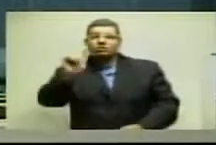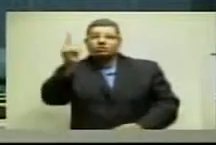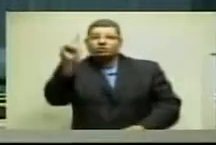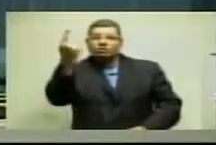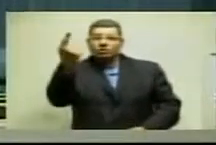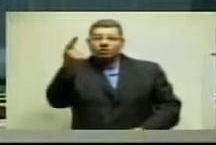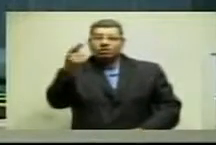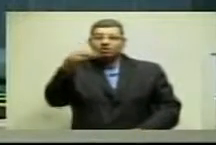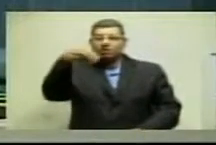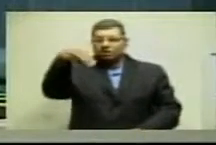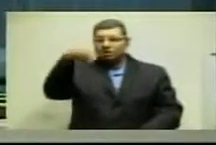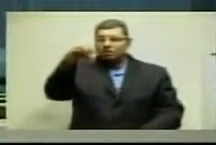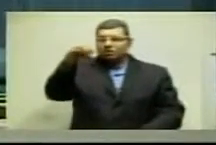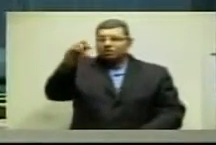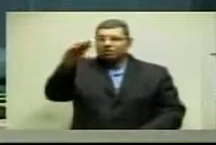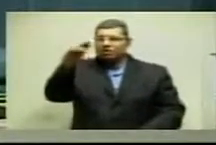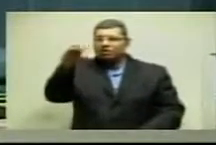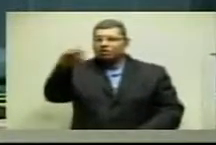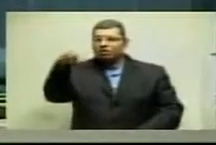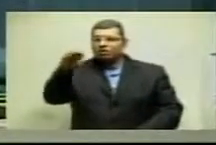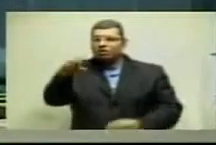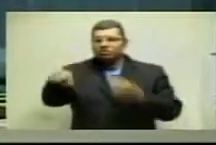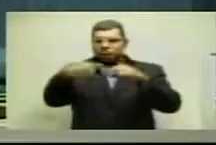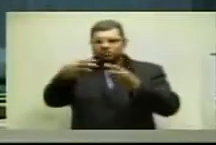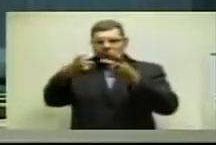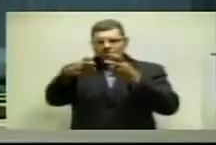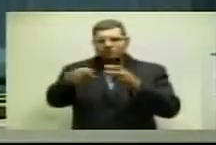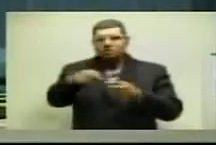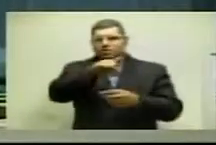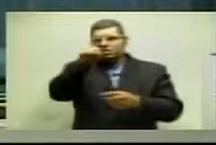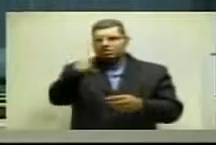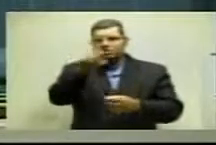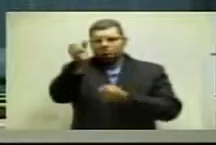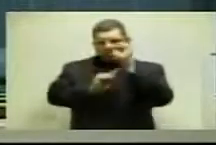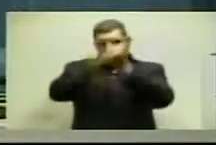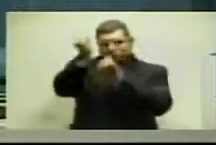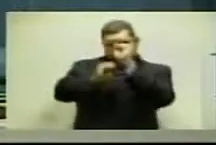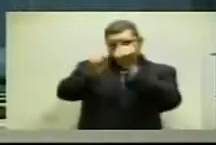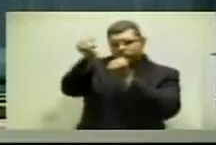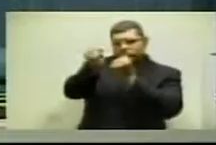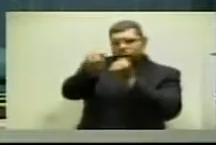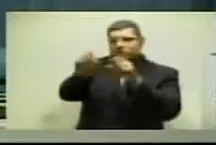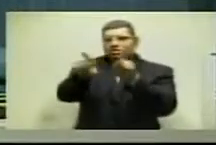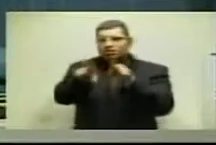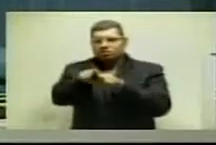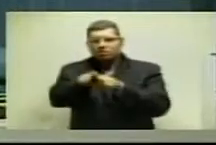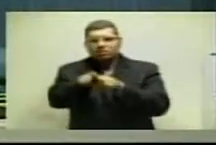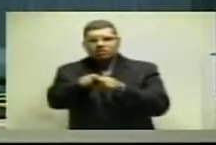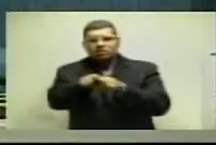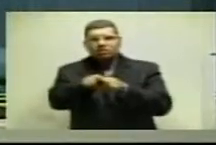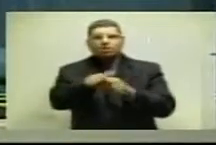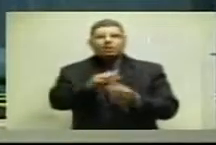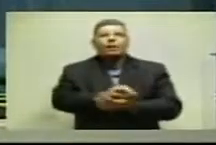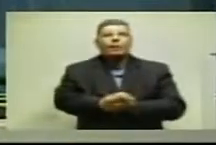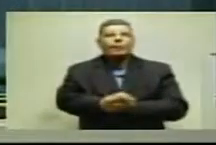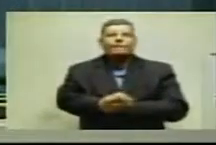Goiás, Marconi Perillo, contra os interesses do povo do estado do Amazonas e contra o polo